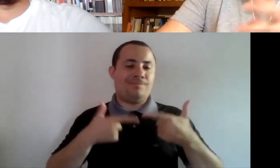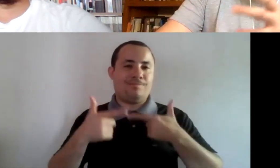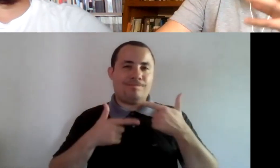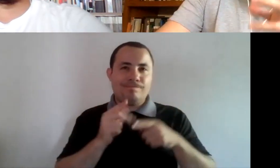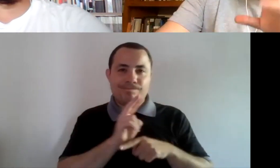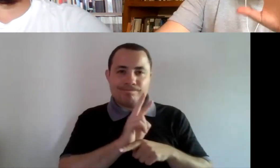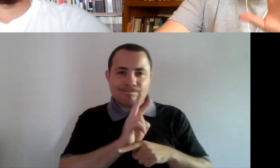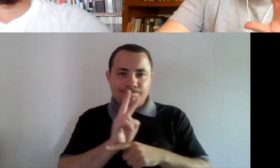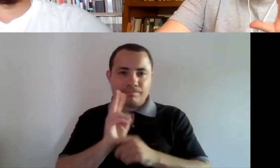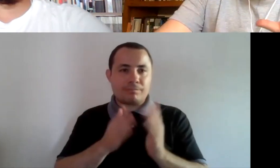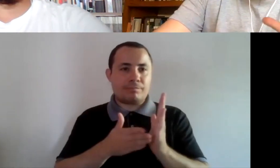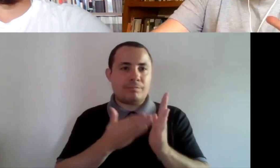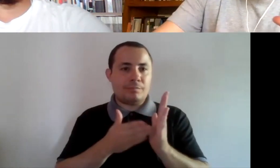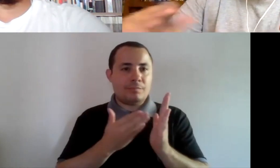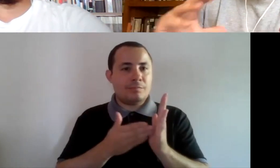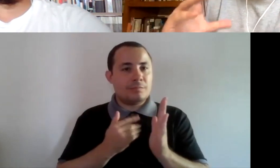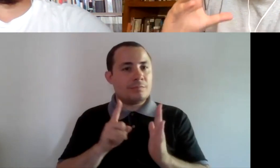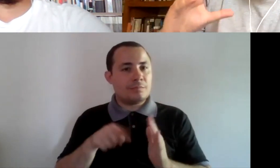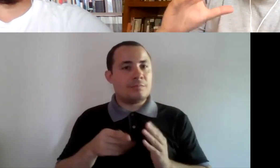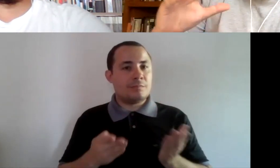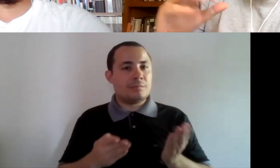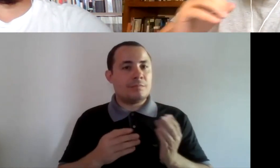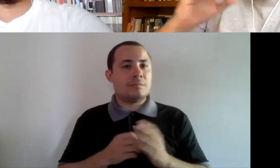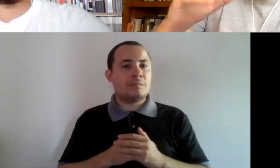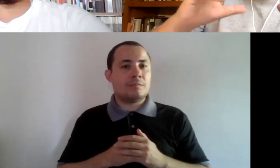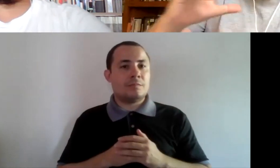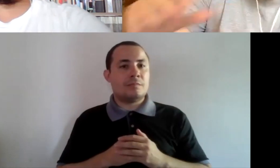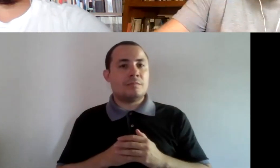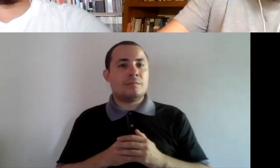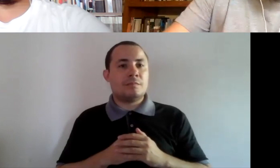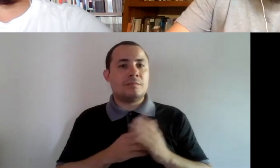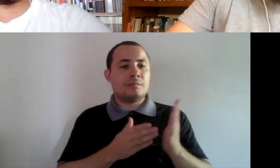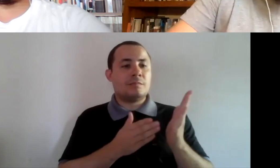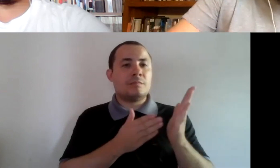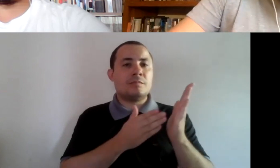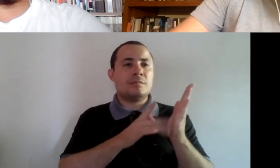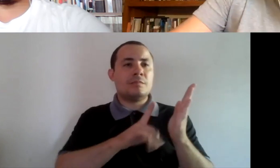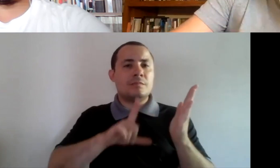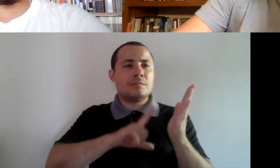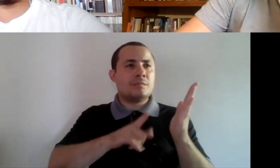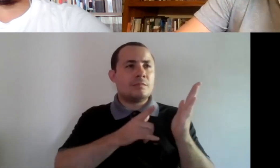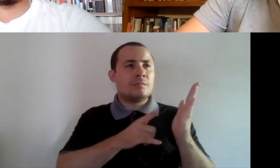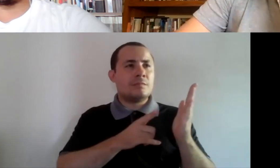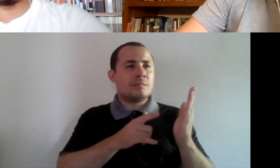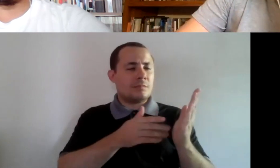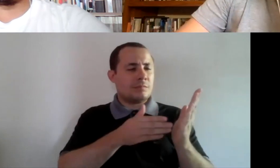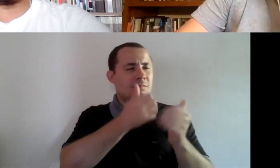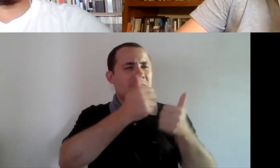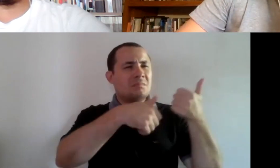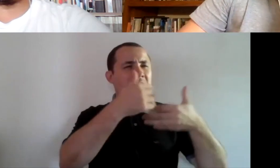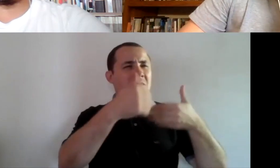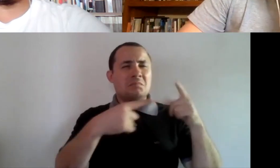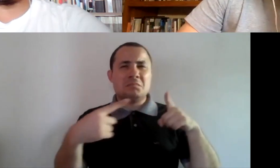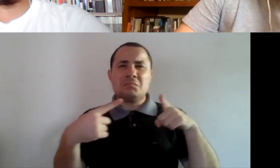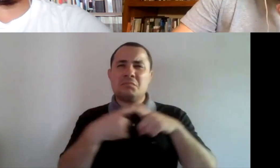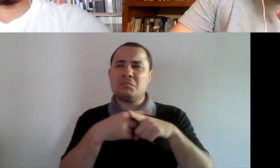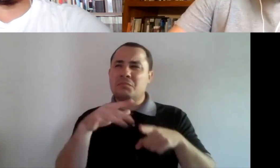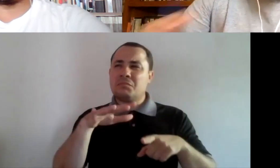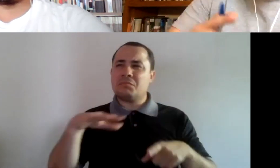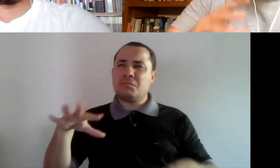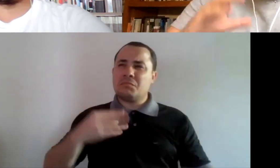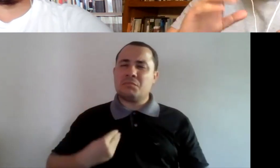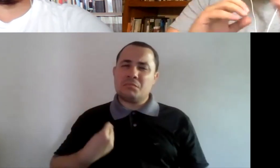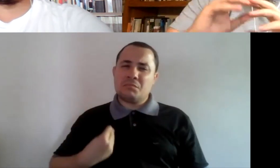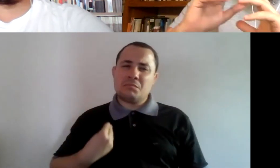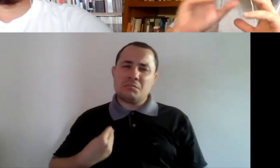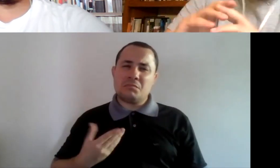as pessoas. Quando a gente fala que talvez a literatura não fale a mesma linguagem das pessoas, né? Acho que o trabalho de curadoria é exatamente esse,